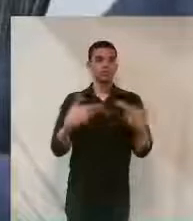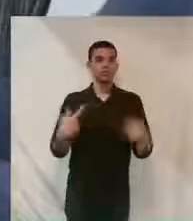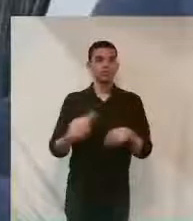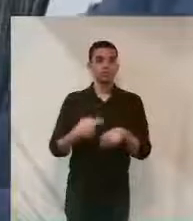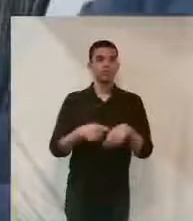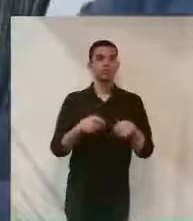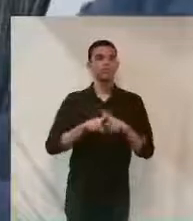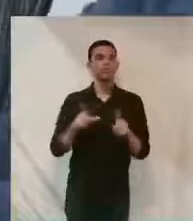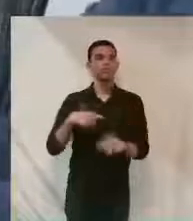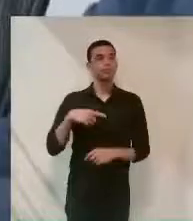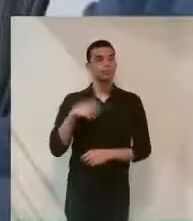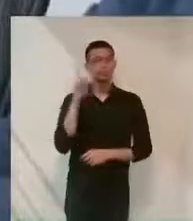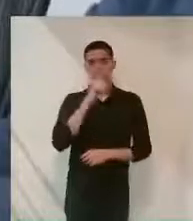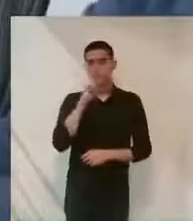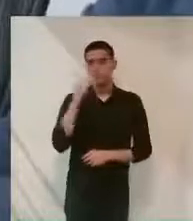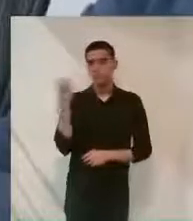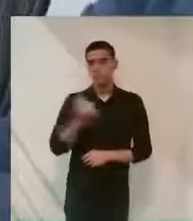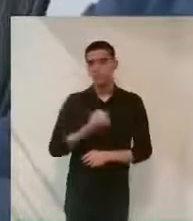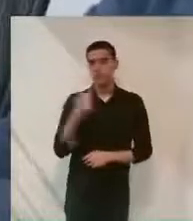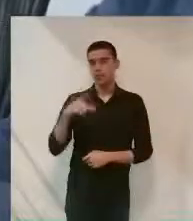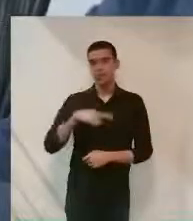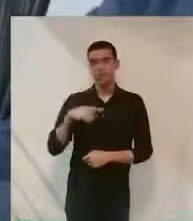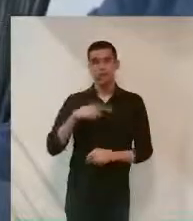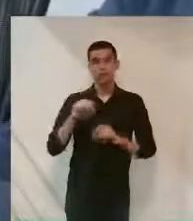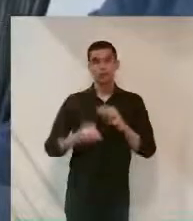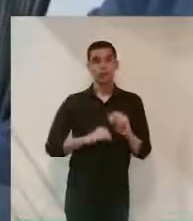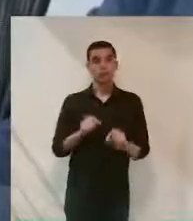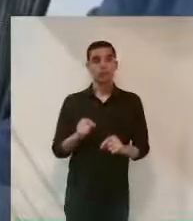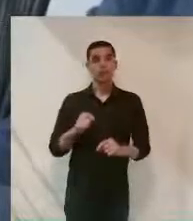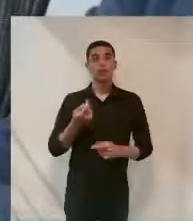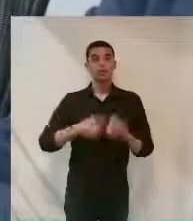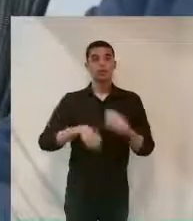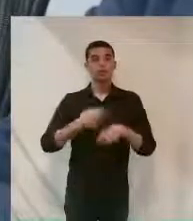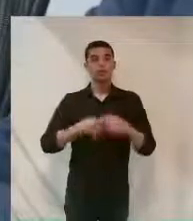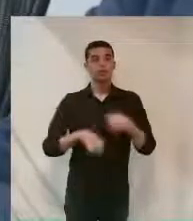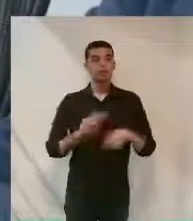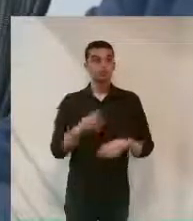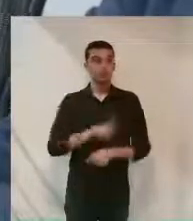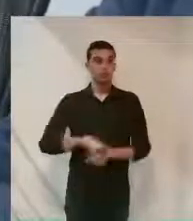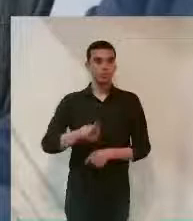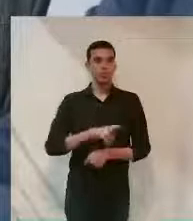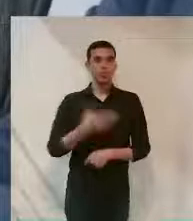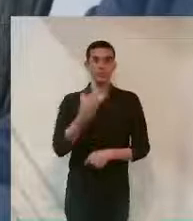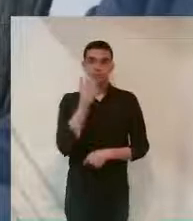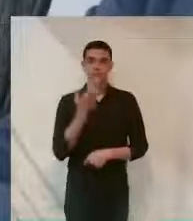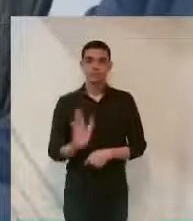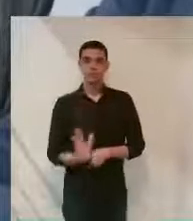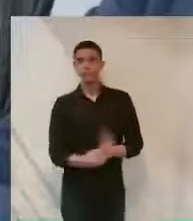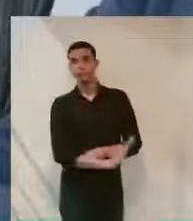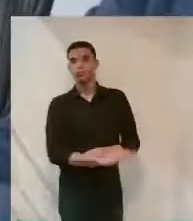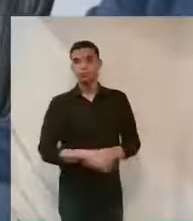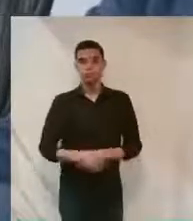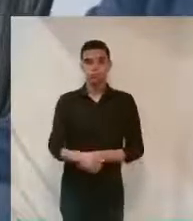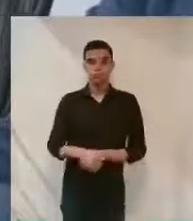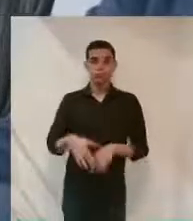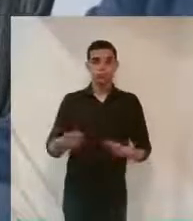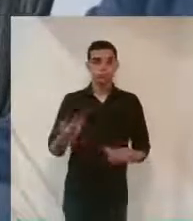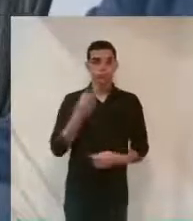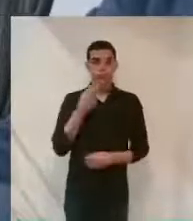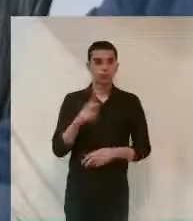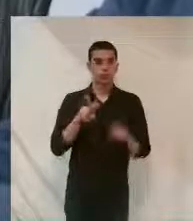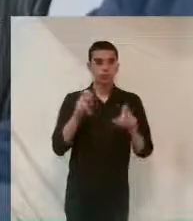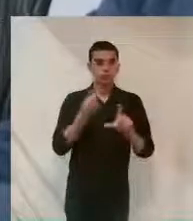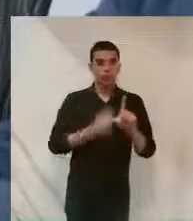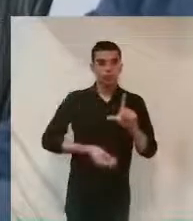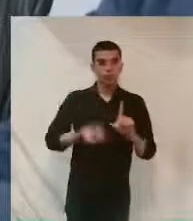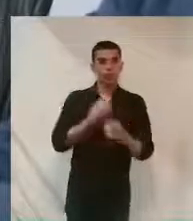uma falha grave. Instrumento econômico foi deixado de lado. Então, quando a gente fala de logística reversa, e quando